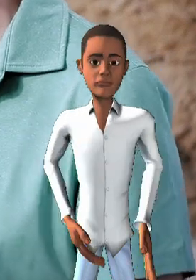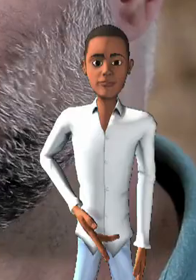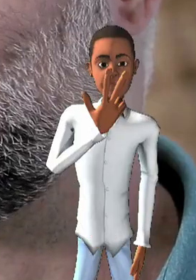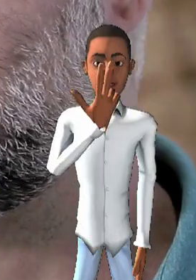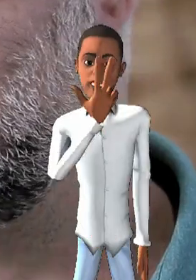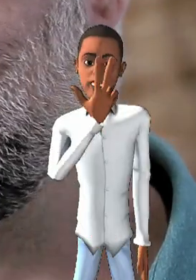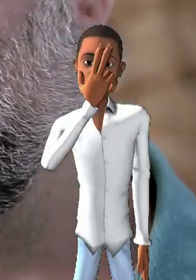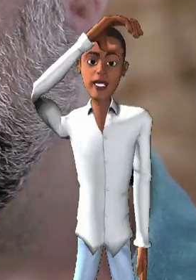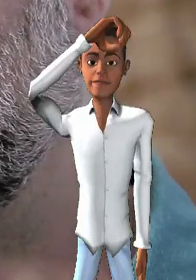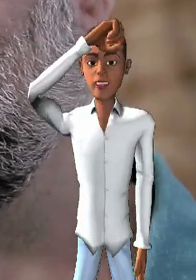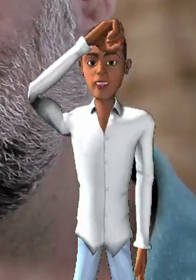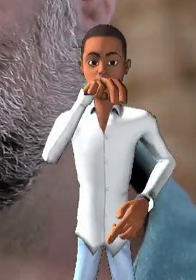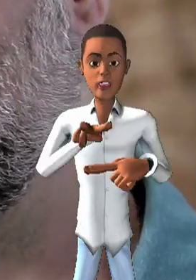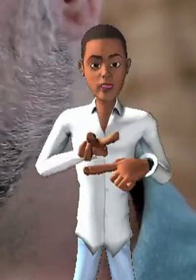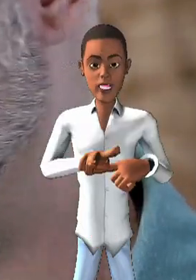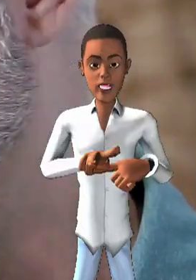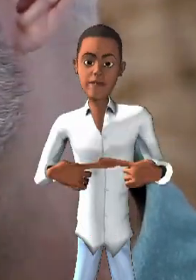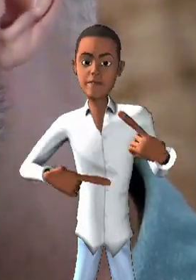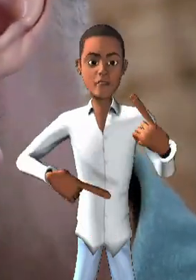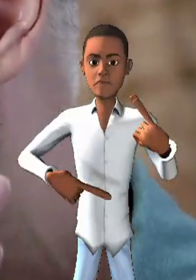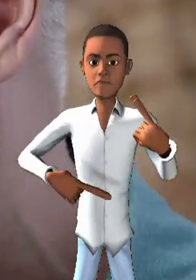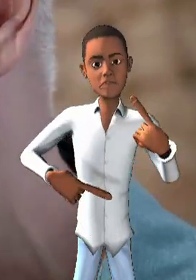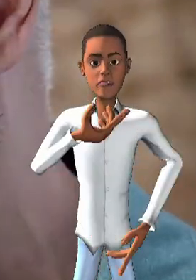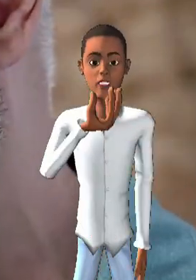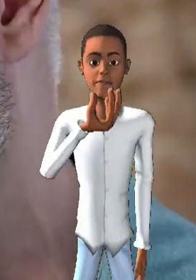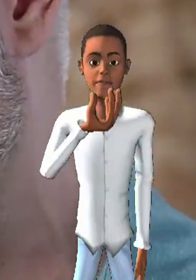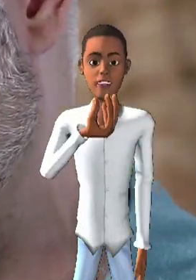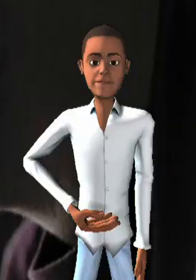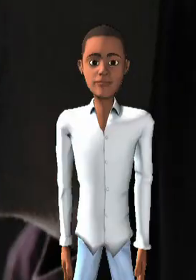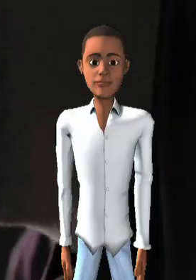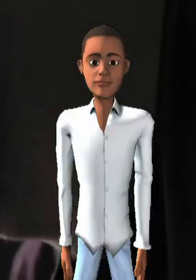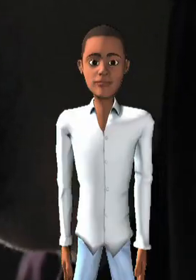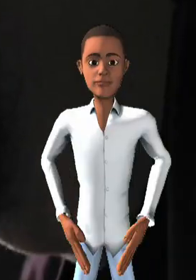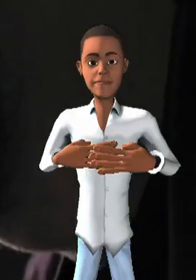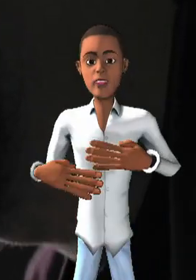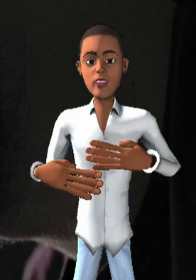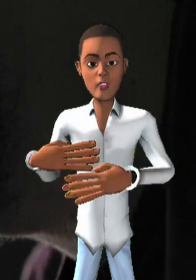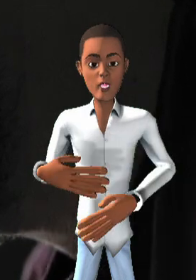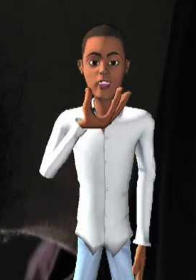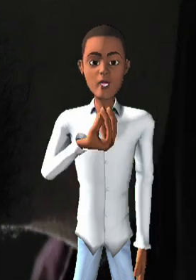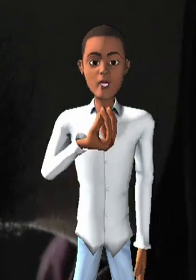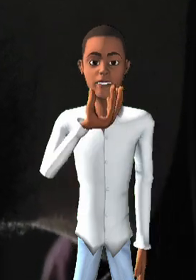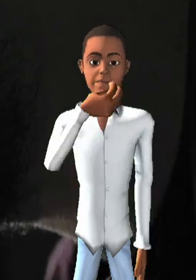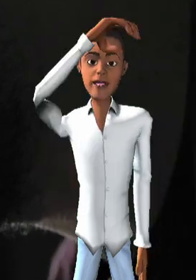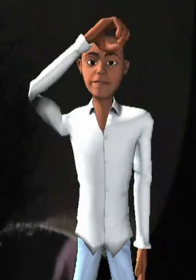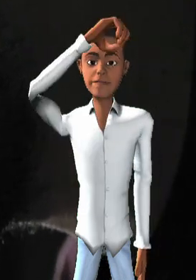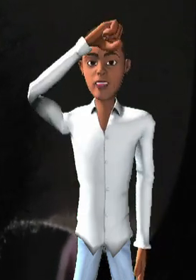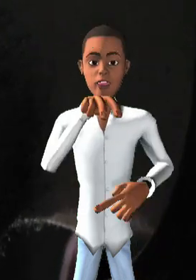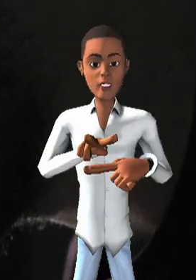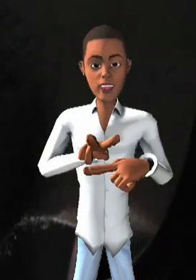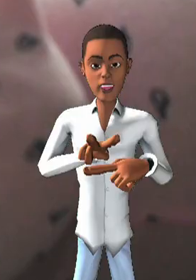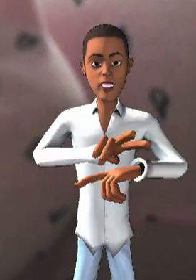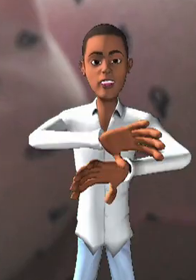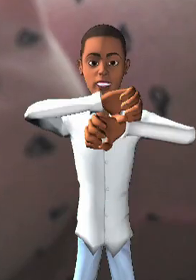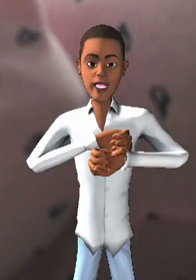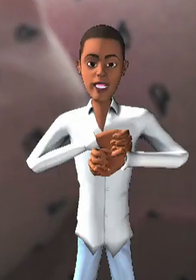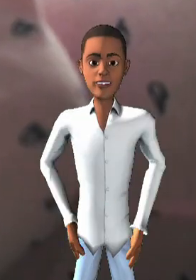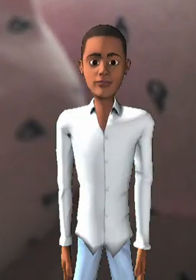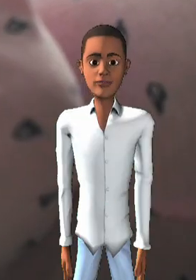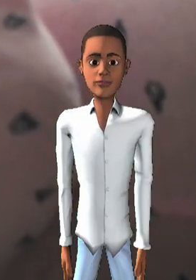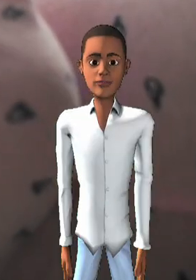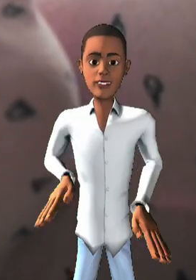né? A noção de cuidado e o mundo do cuidado é muito distante do mundo masculino, né? Ele vai aprender, ele vai entrar no mundo do